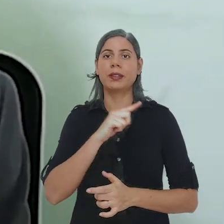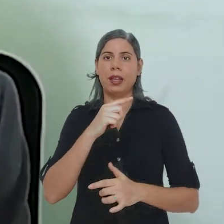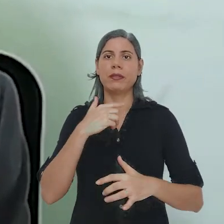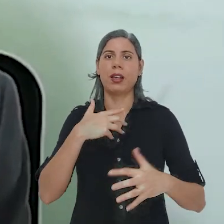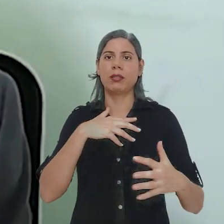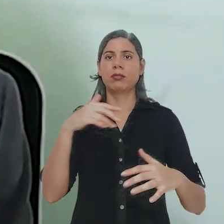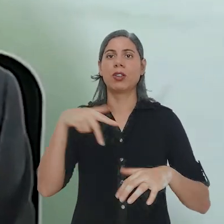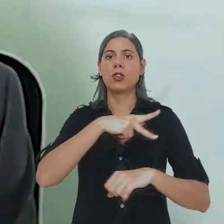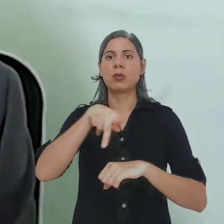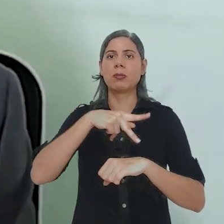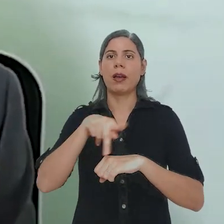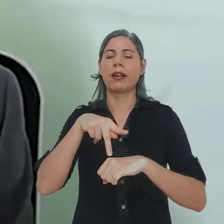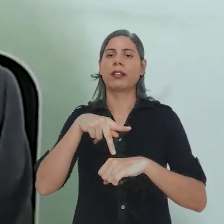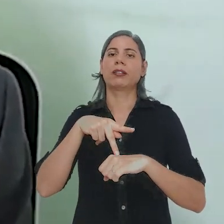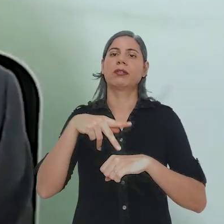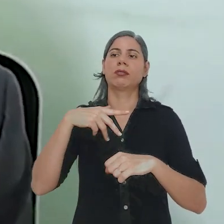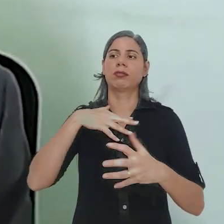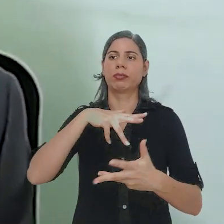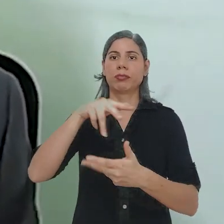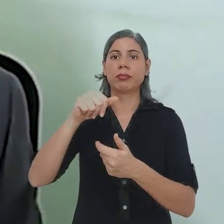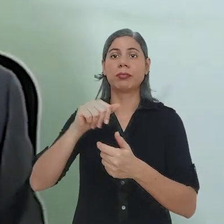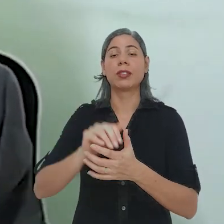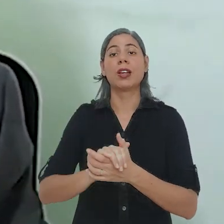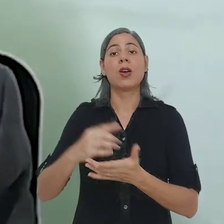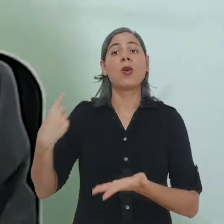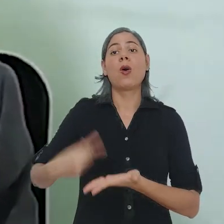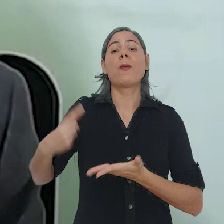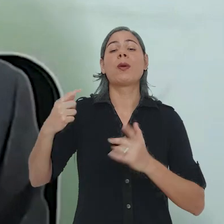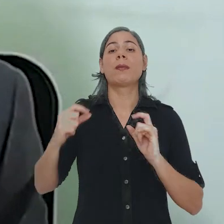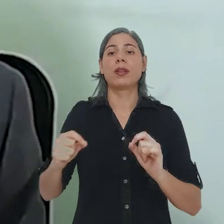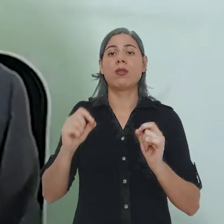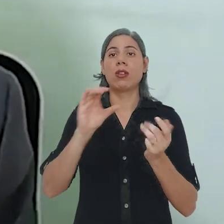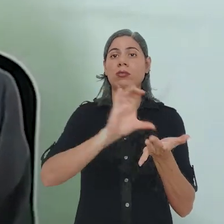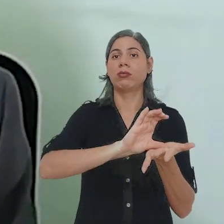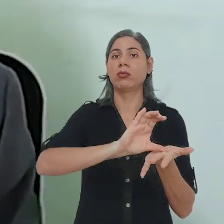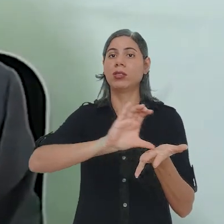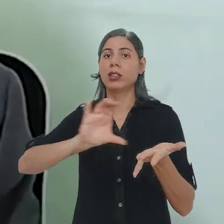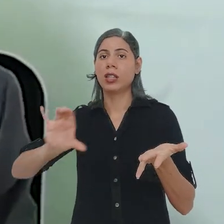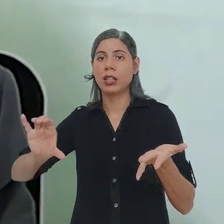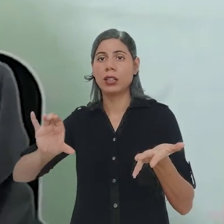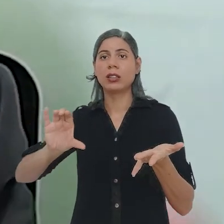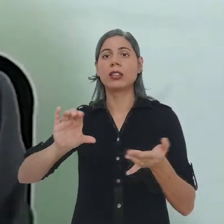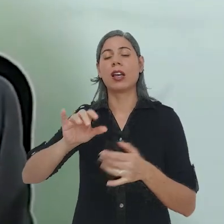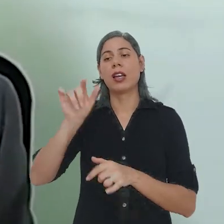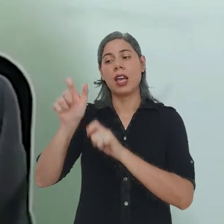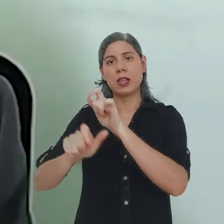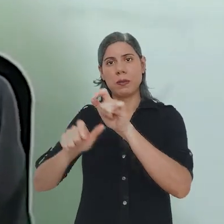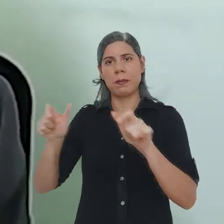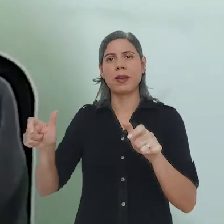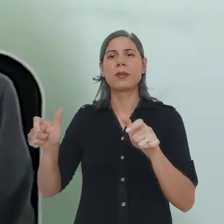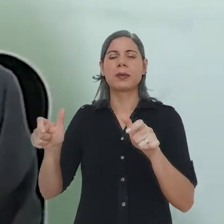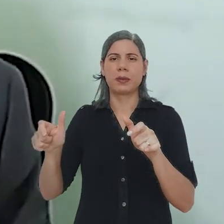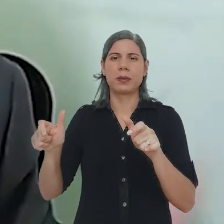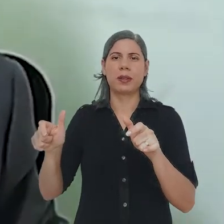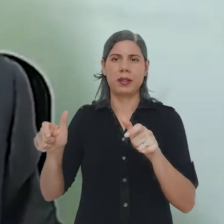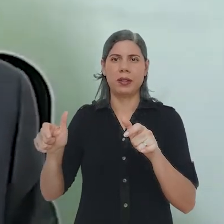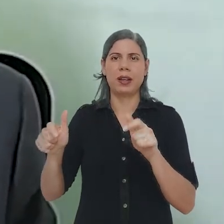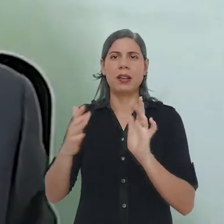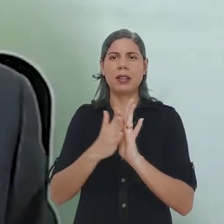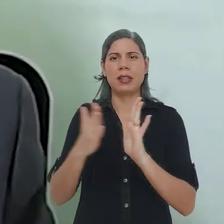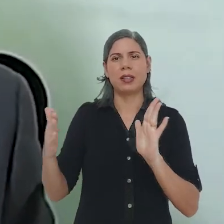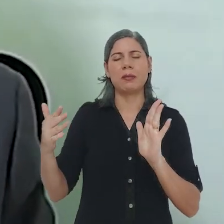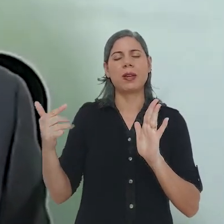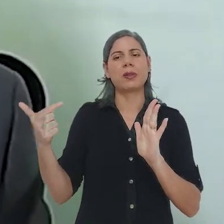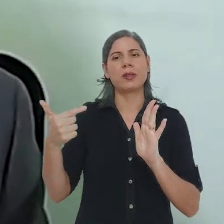pública internacional, o governo brasileiro, à época, se comprometeu de indenizar pelos danos que essas pessoas tiveram ao longo